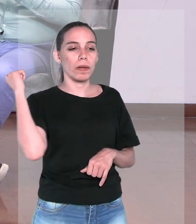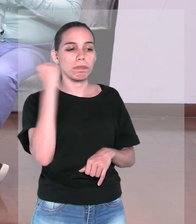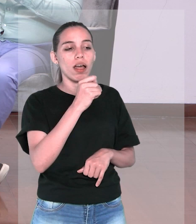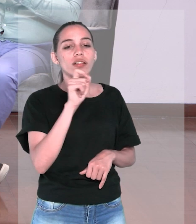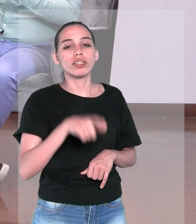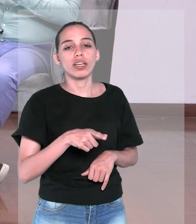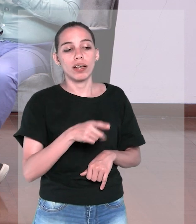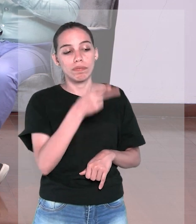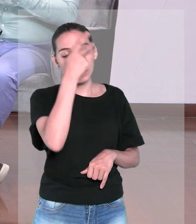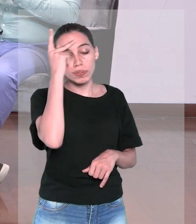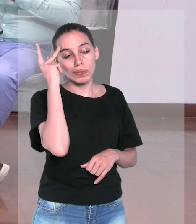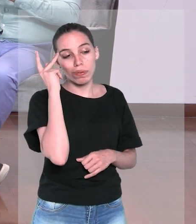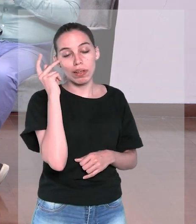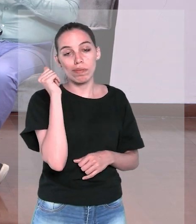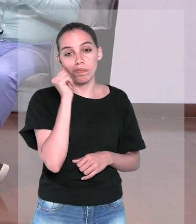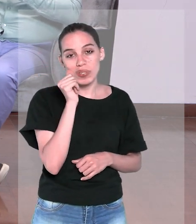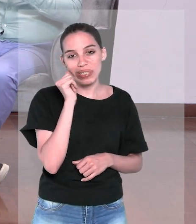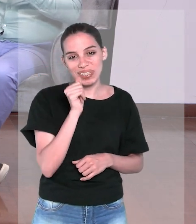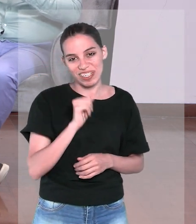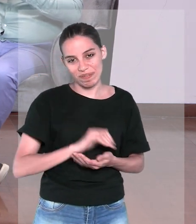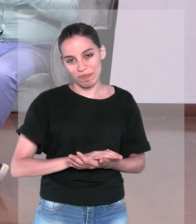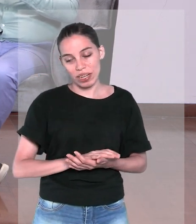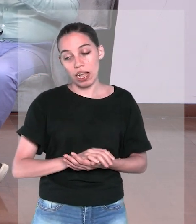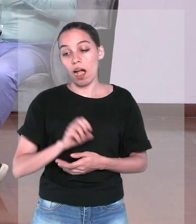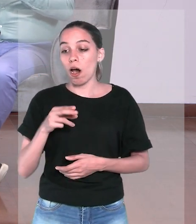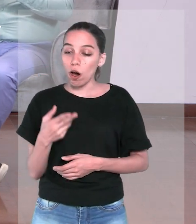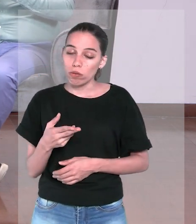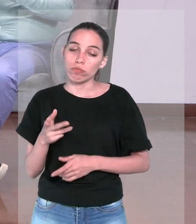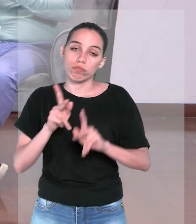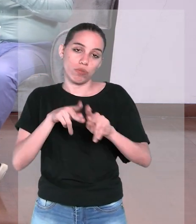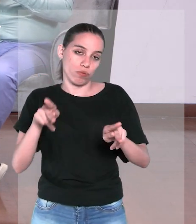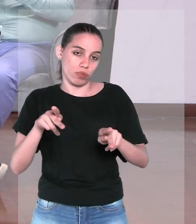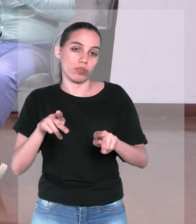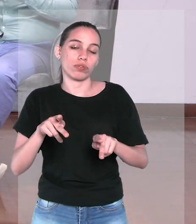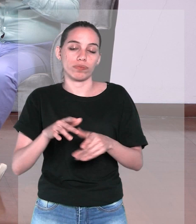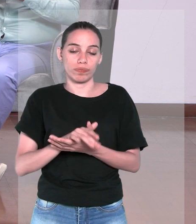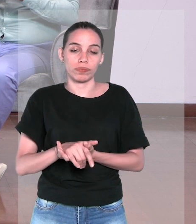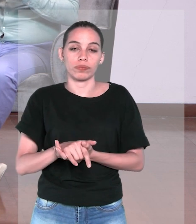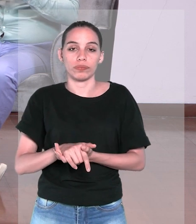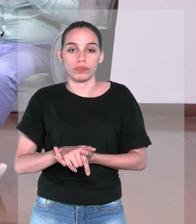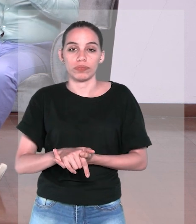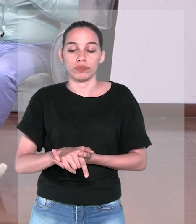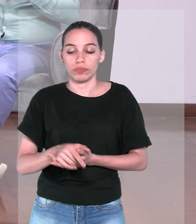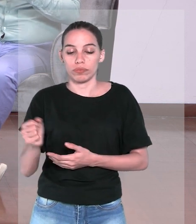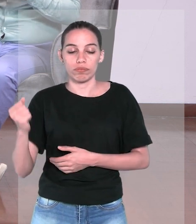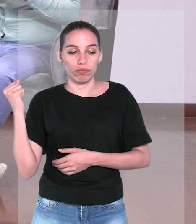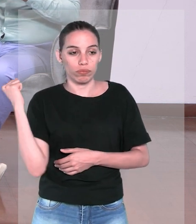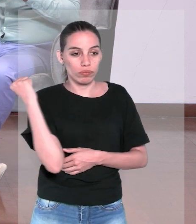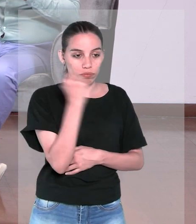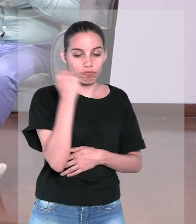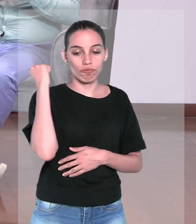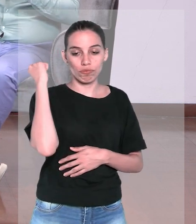você tem um gênero atacado e o que se desdobra desse gênero, né? Por exemplo, no caso de Blumenau, você